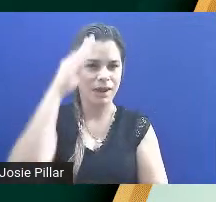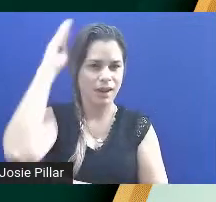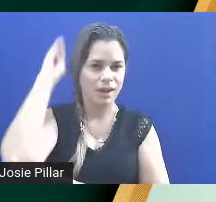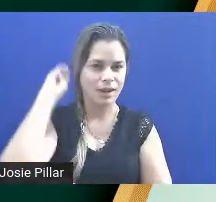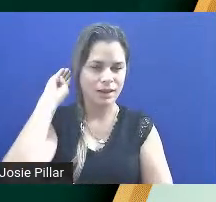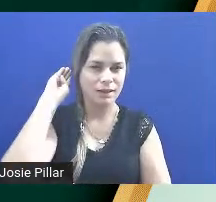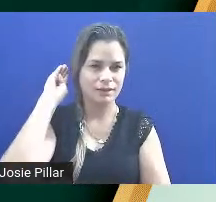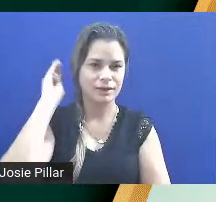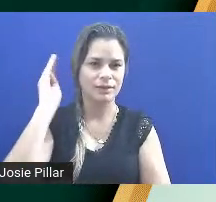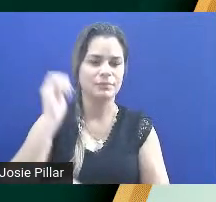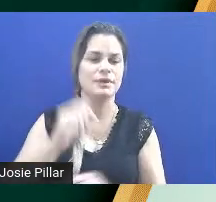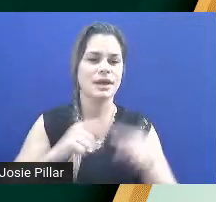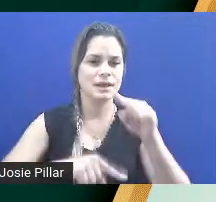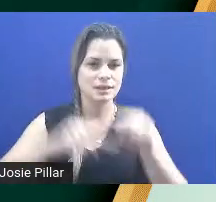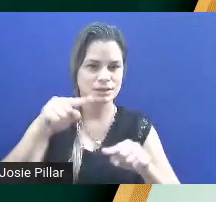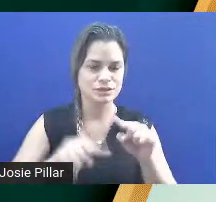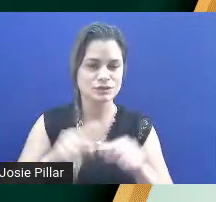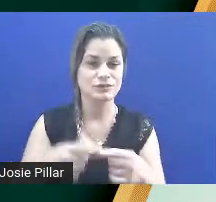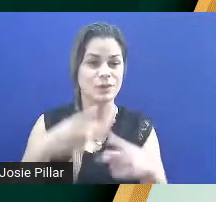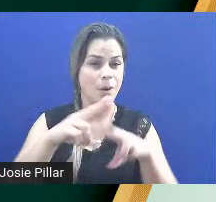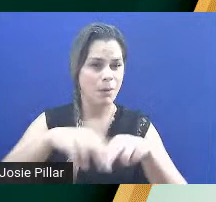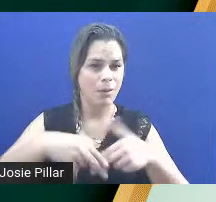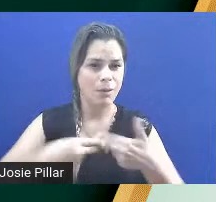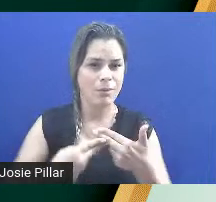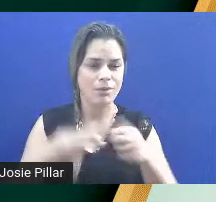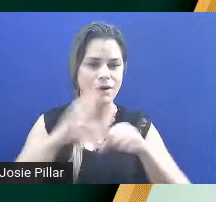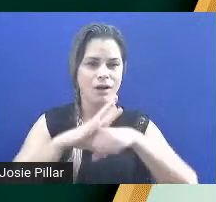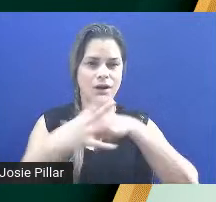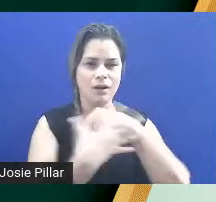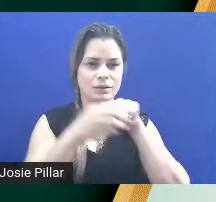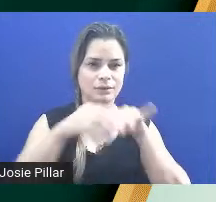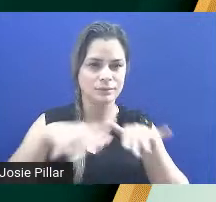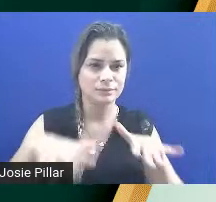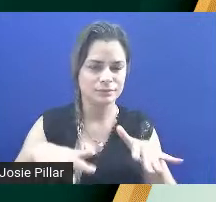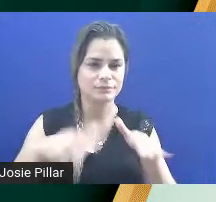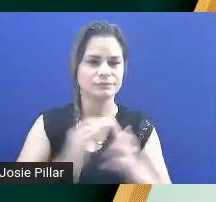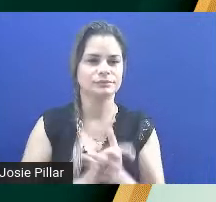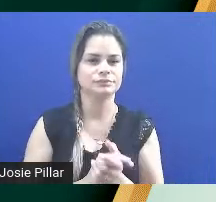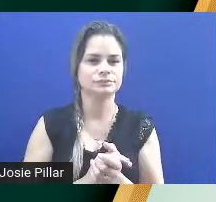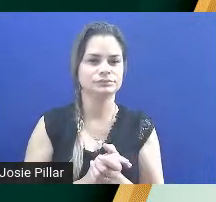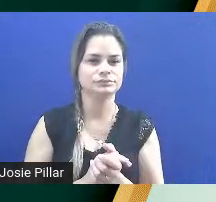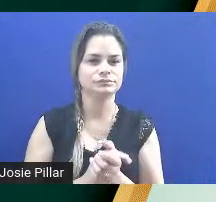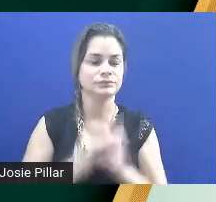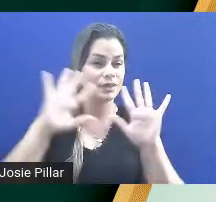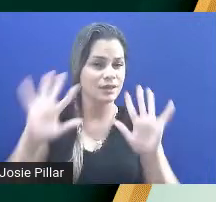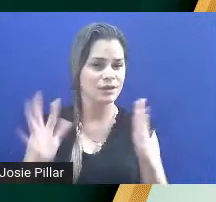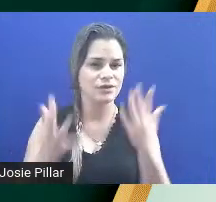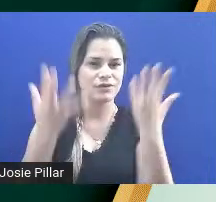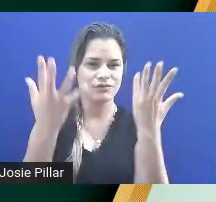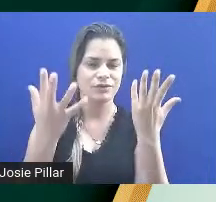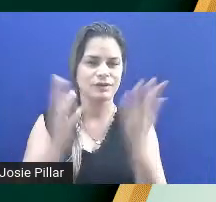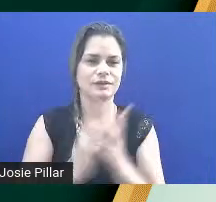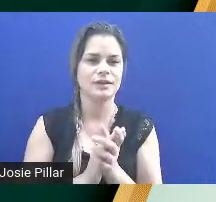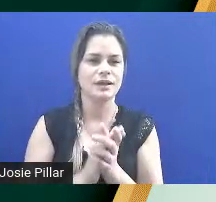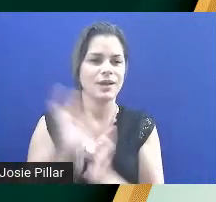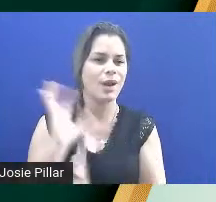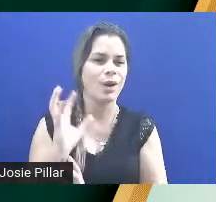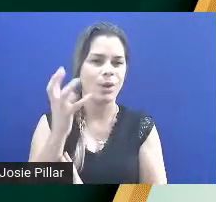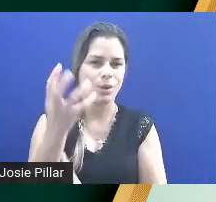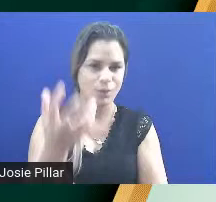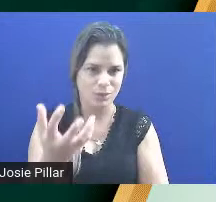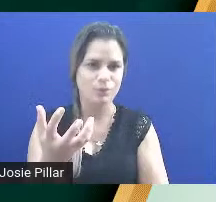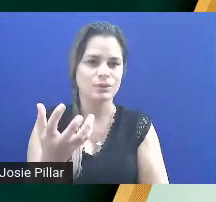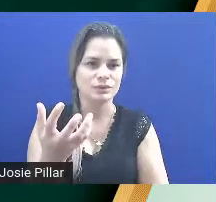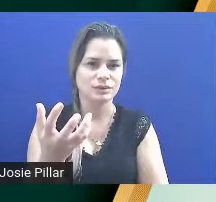condições impostas pela pandemia da Covid-19, este ato realiza-se de forma excepcional, mas com a